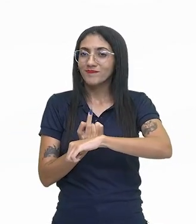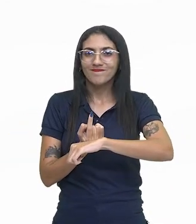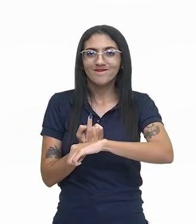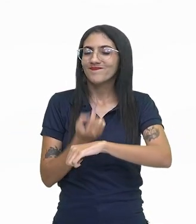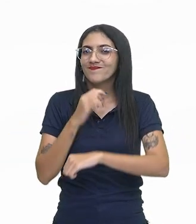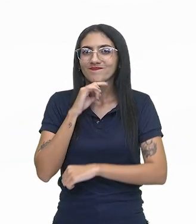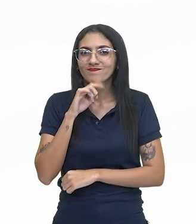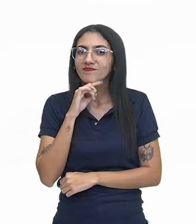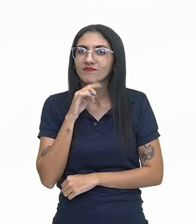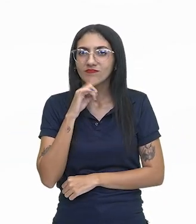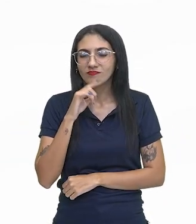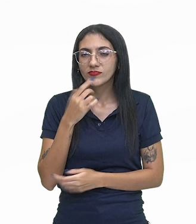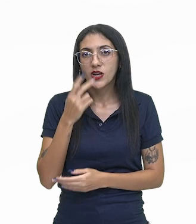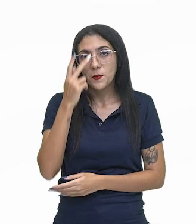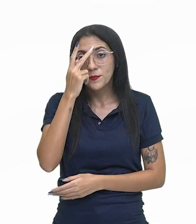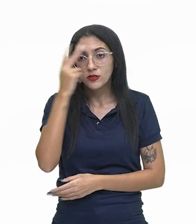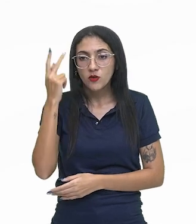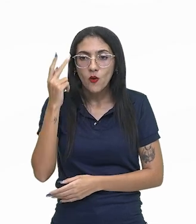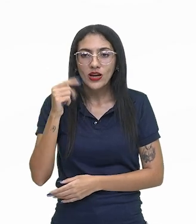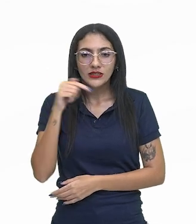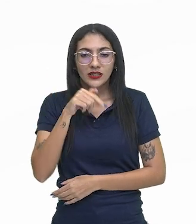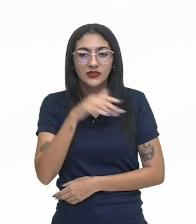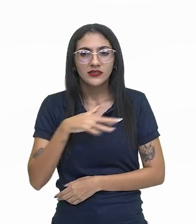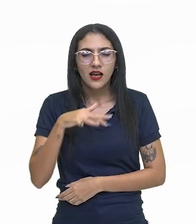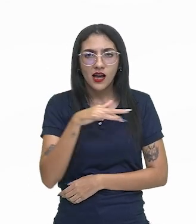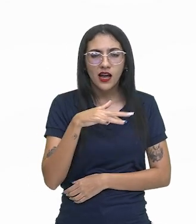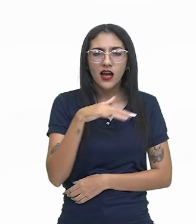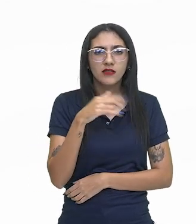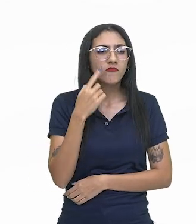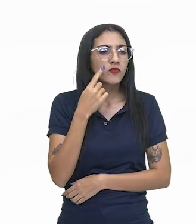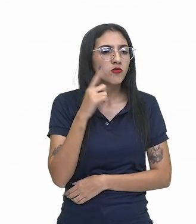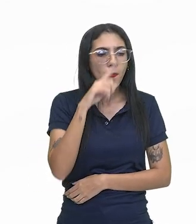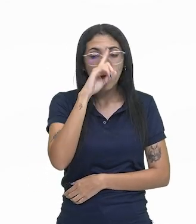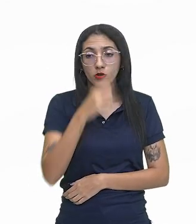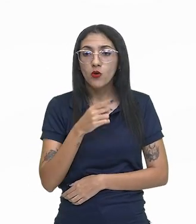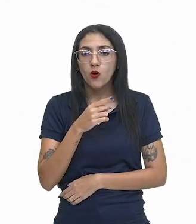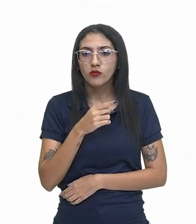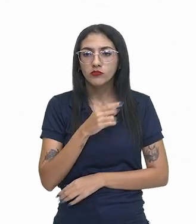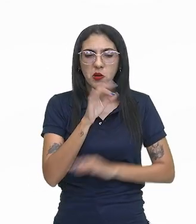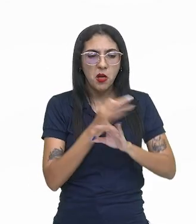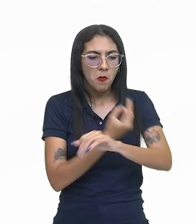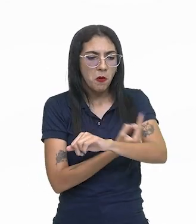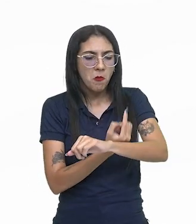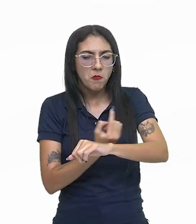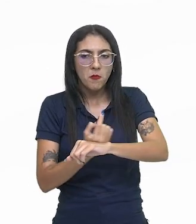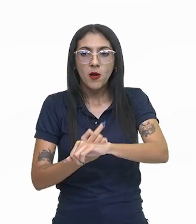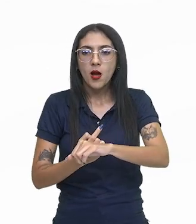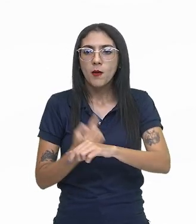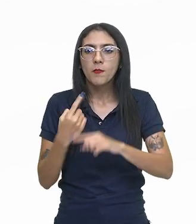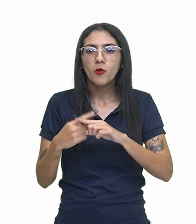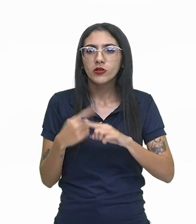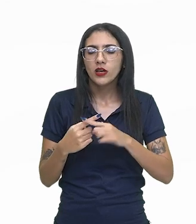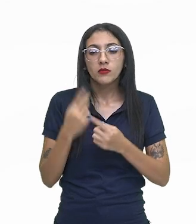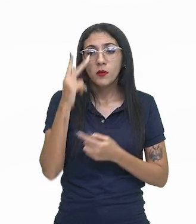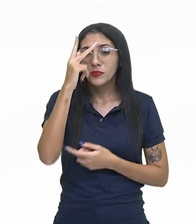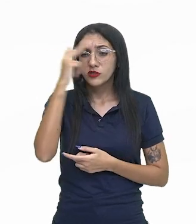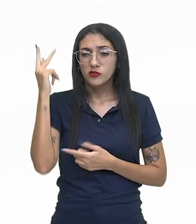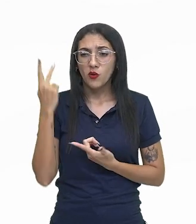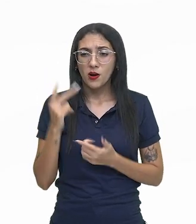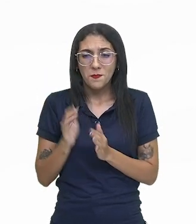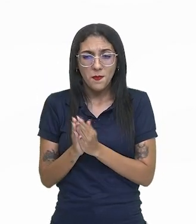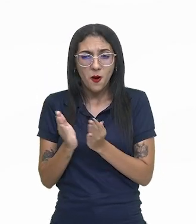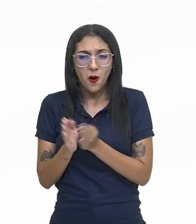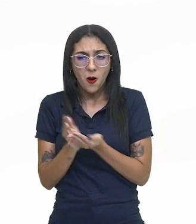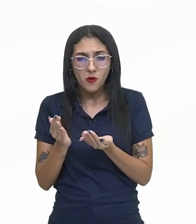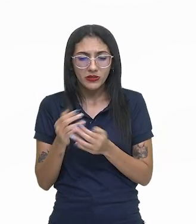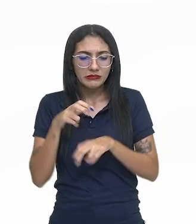pessoa, o dono dessa área aí acabou colocando isso para evitar pessoas de acessar essas áreas, tá? Expulsando mesmo